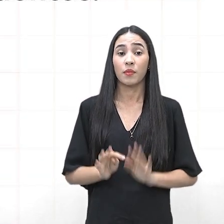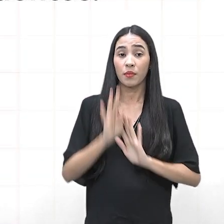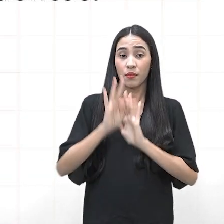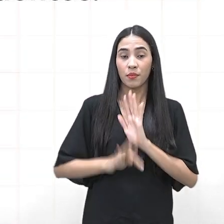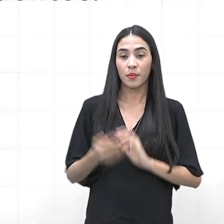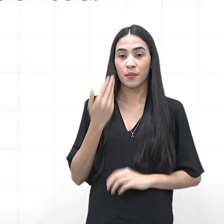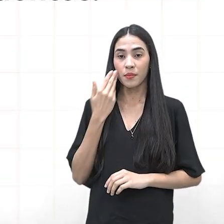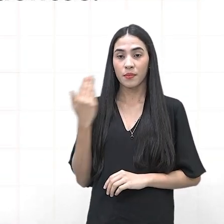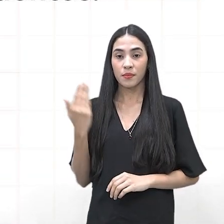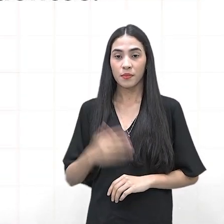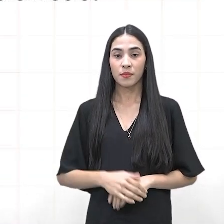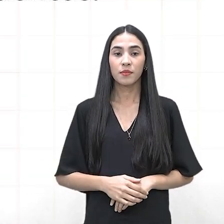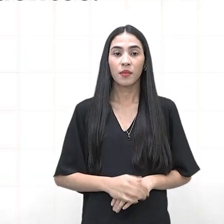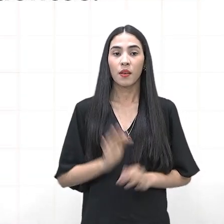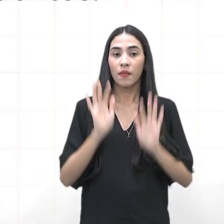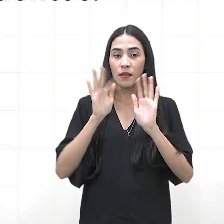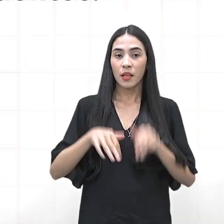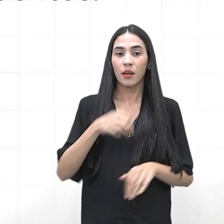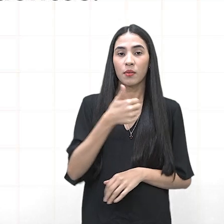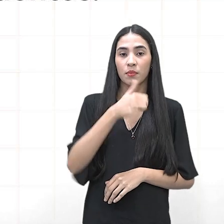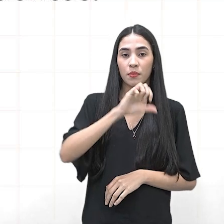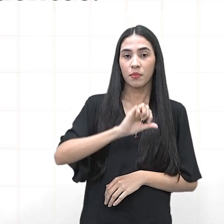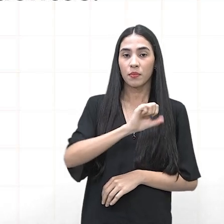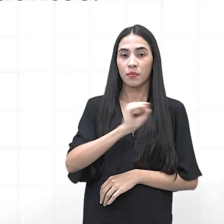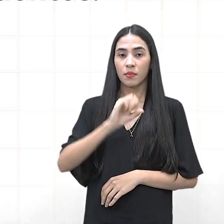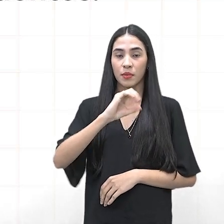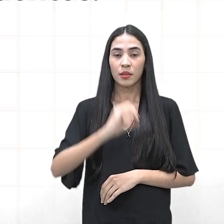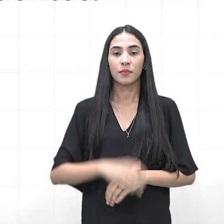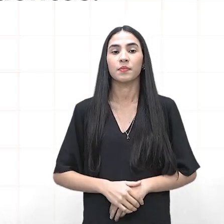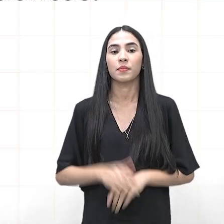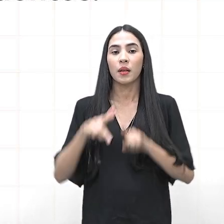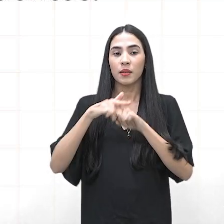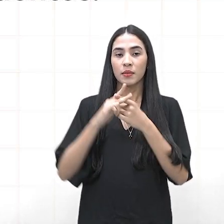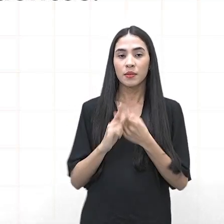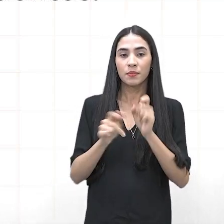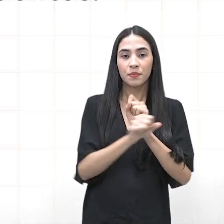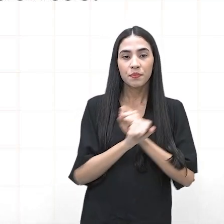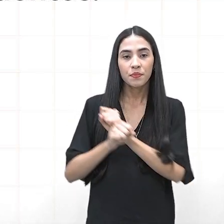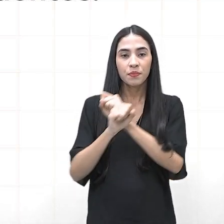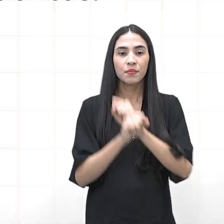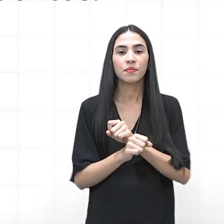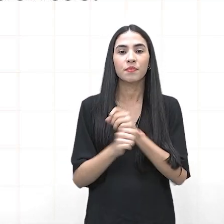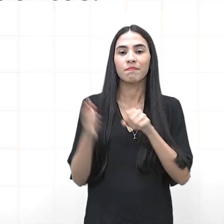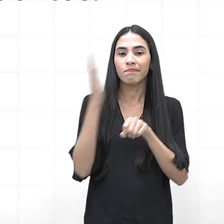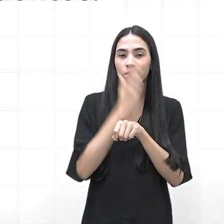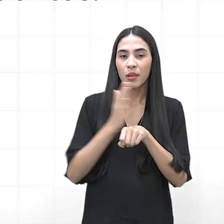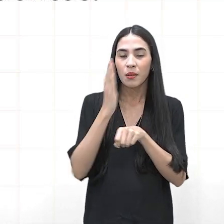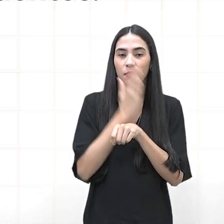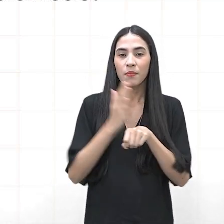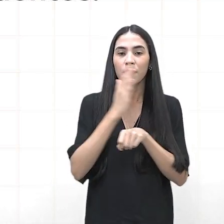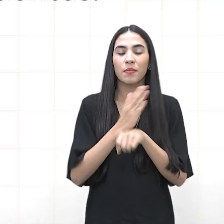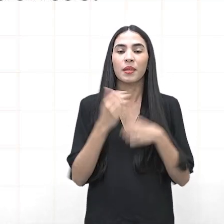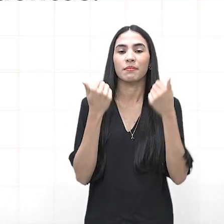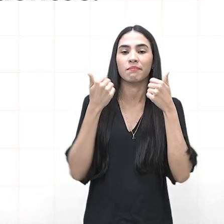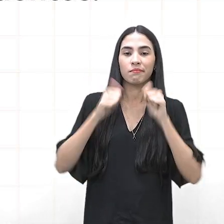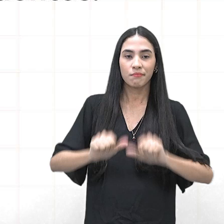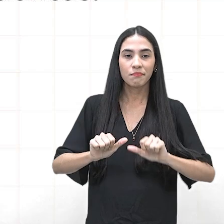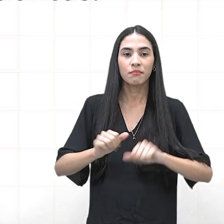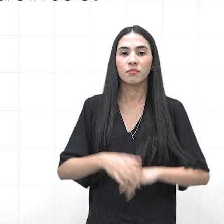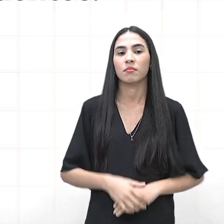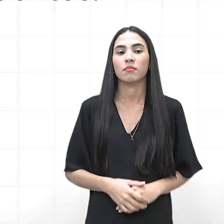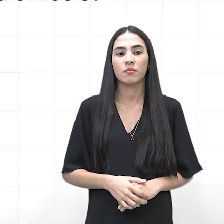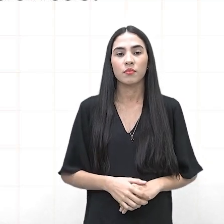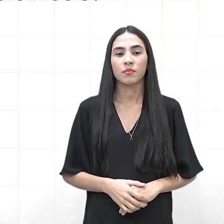o seguinte: no final da década de 1880, a manutenção da escravidão era praticamente